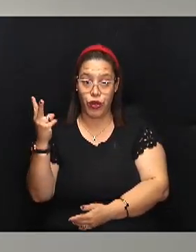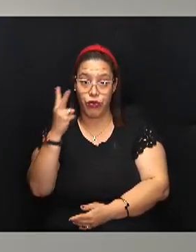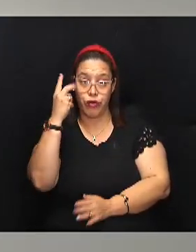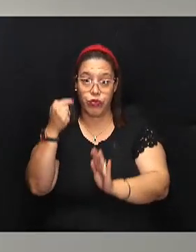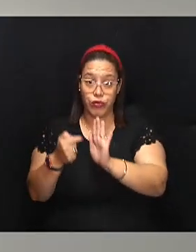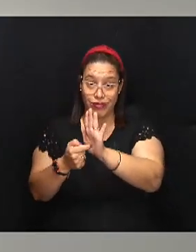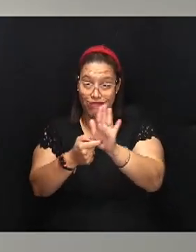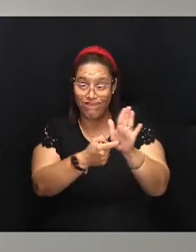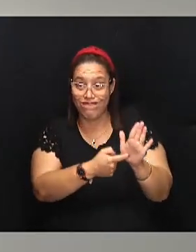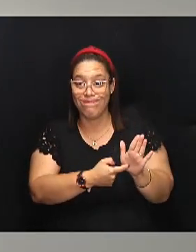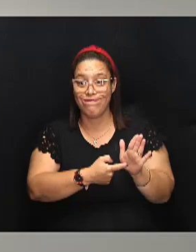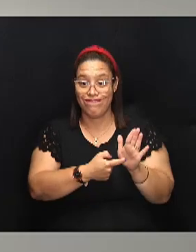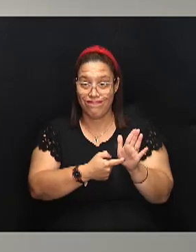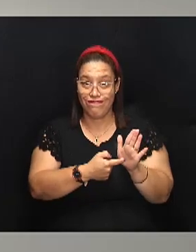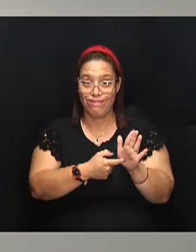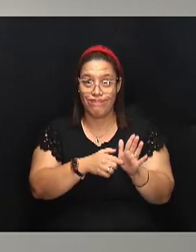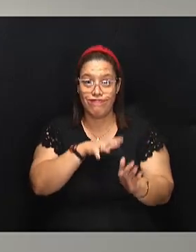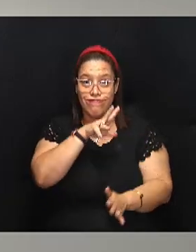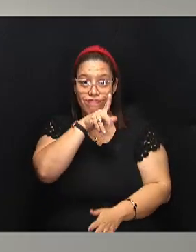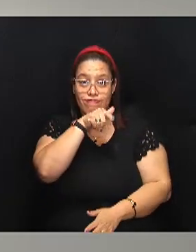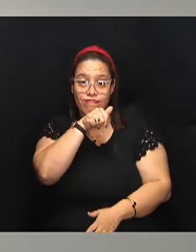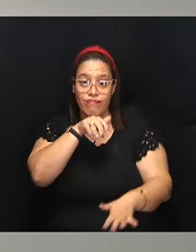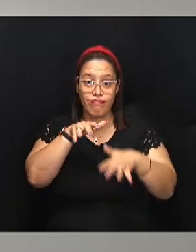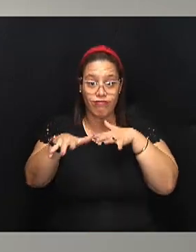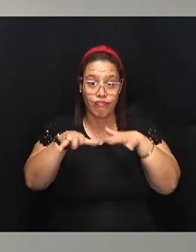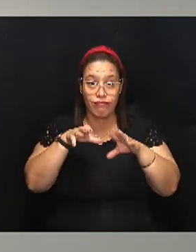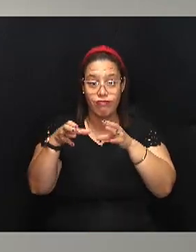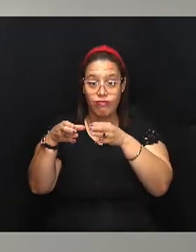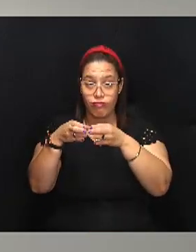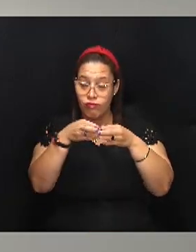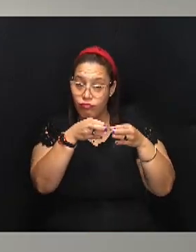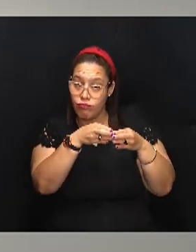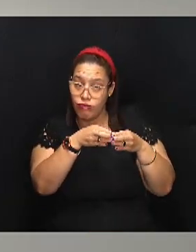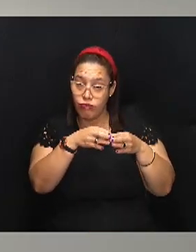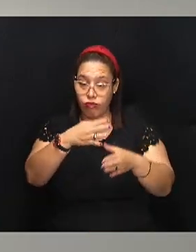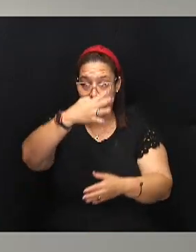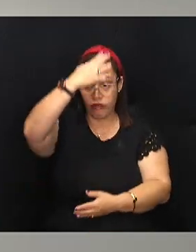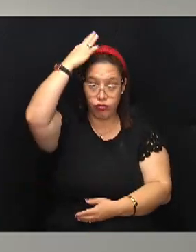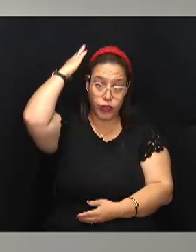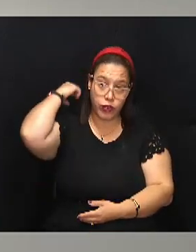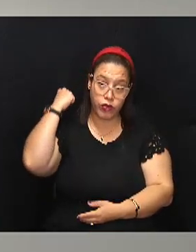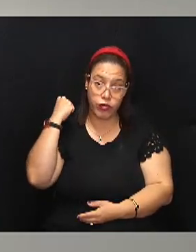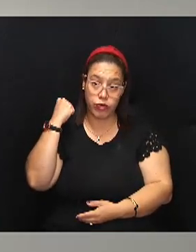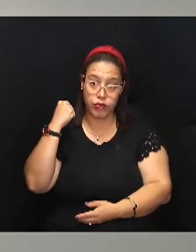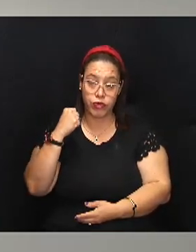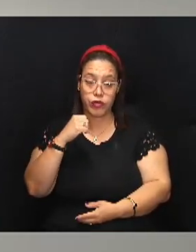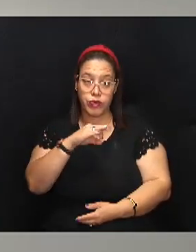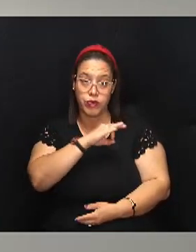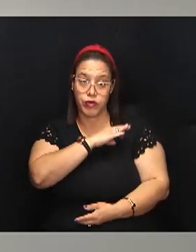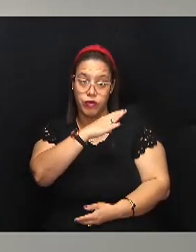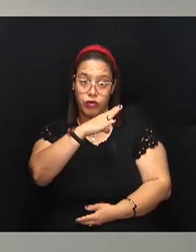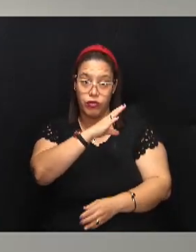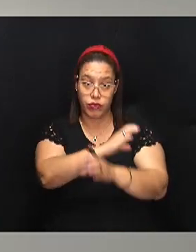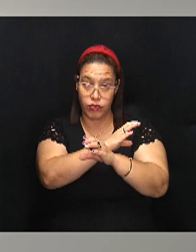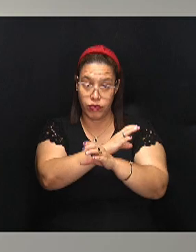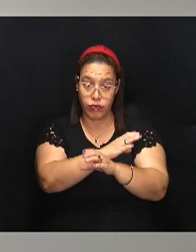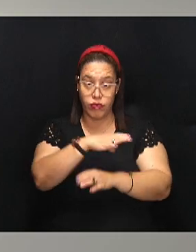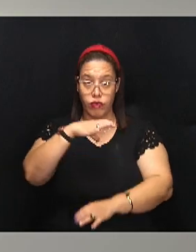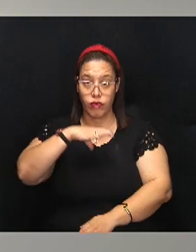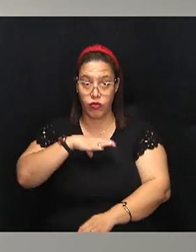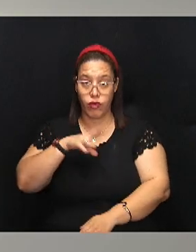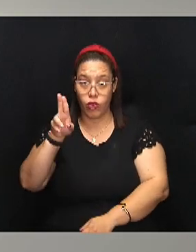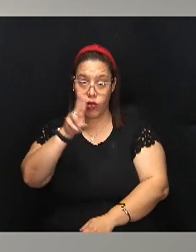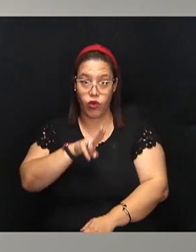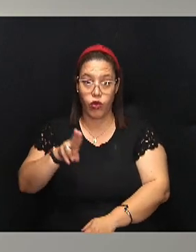essa situação. O animal mobilizou equipes do Corpo de Bombeiros e da Guarda Civil Municipal, que